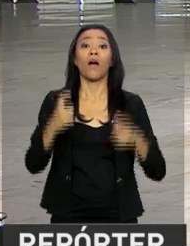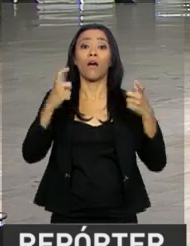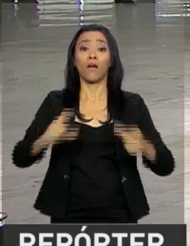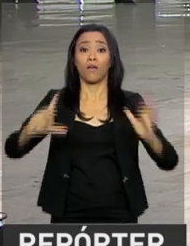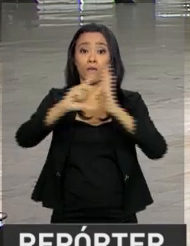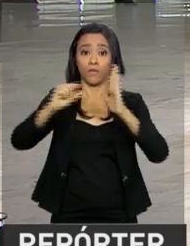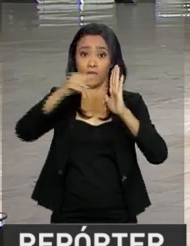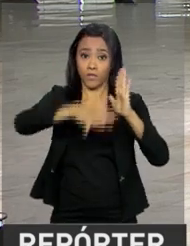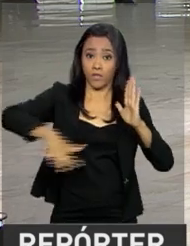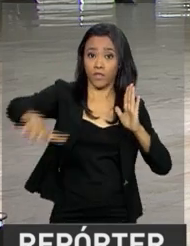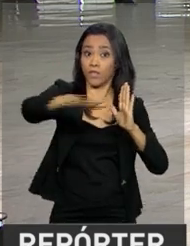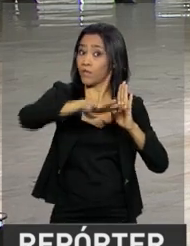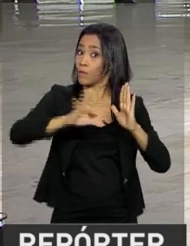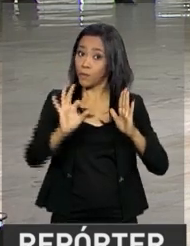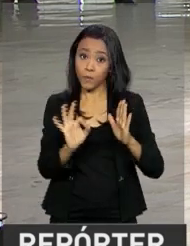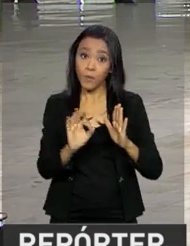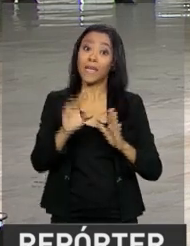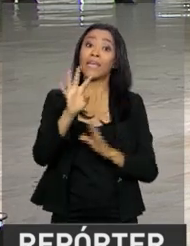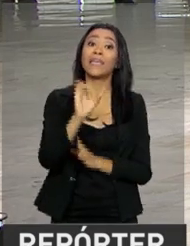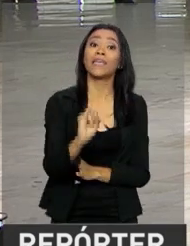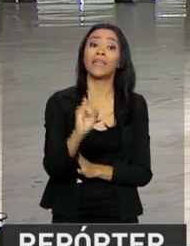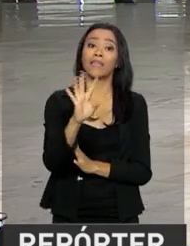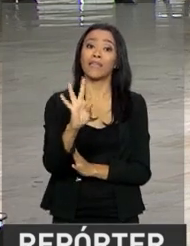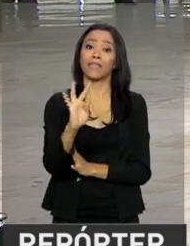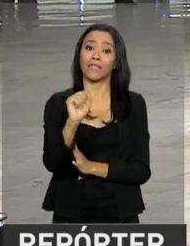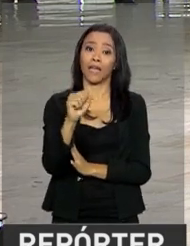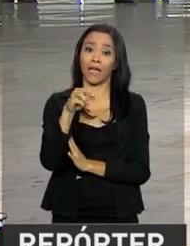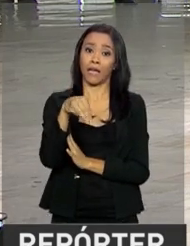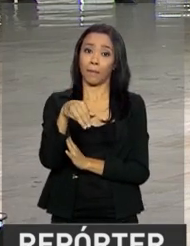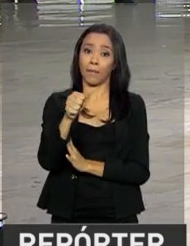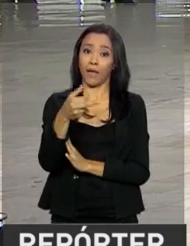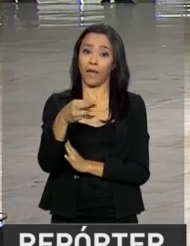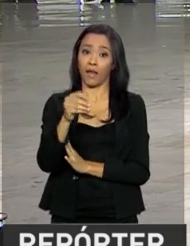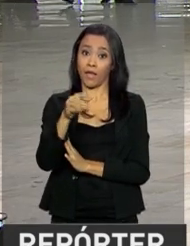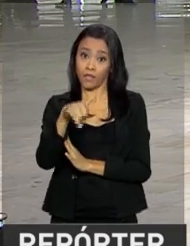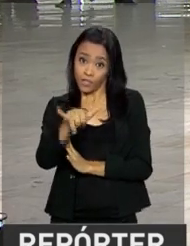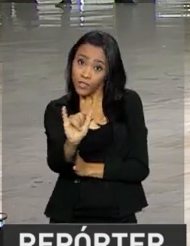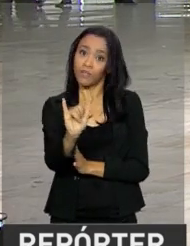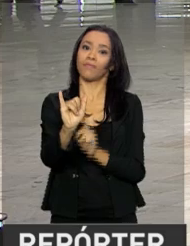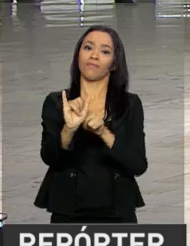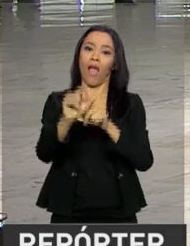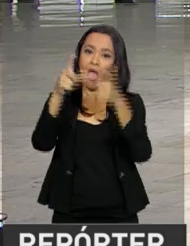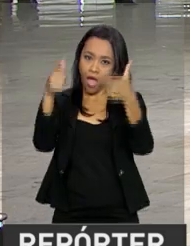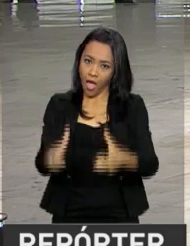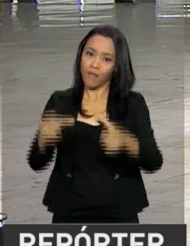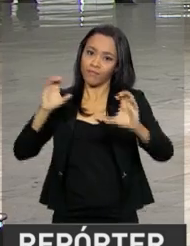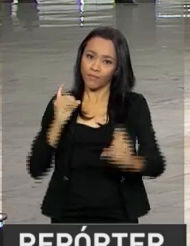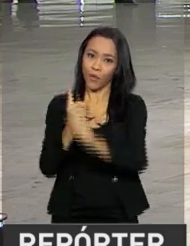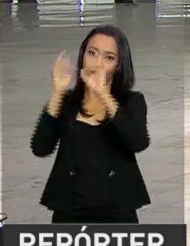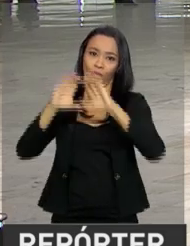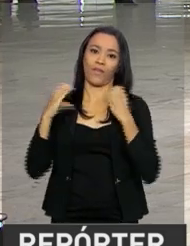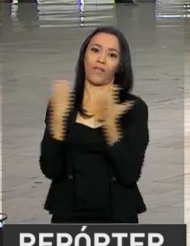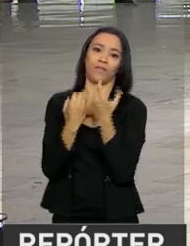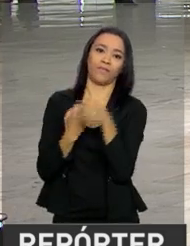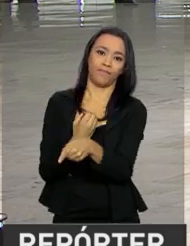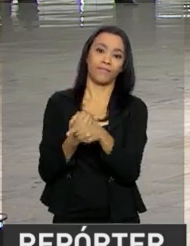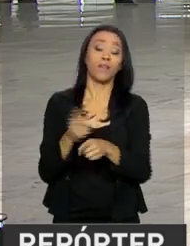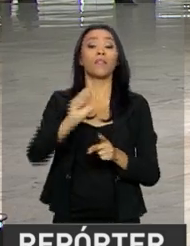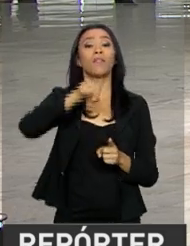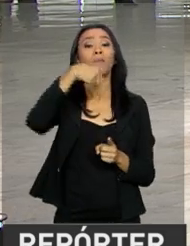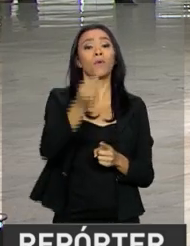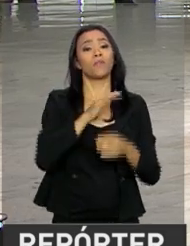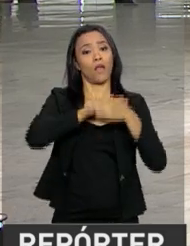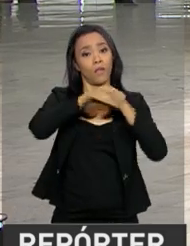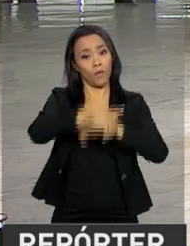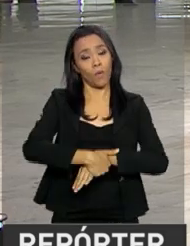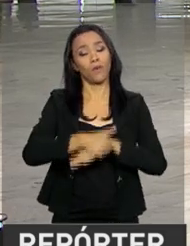do Itamaraty, sede do Ministério das Relações Exteriores aqui em Brasília. Aí já na parte da noite, Michel Temer oferece um jantar em